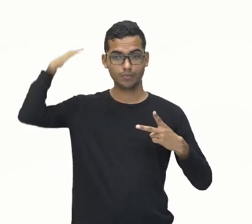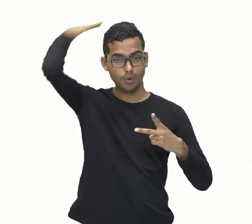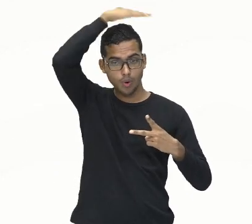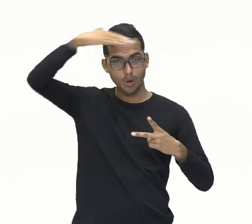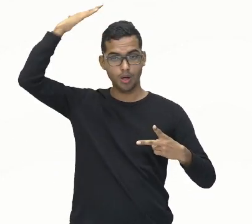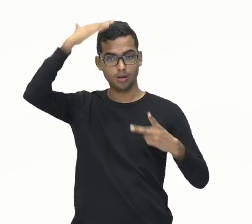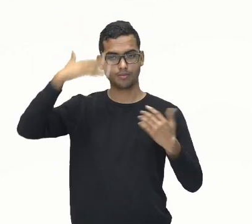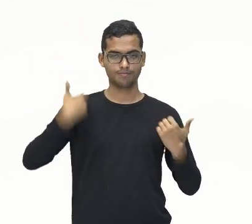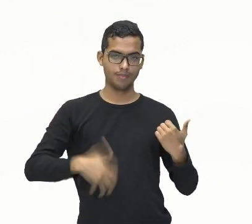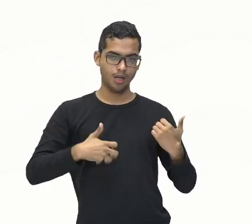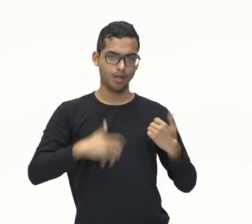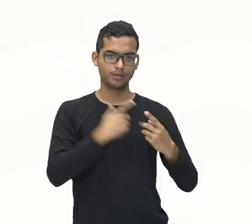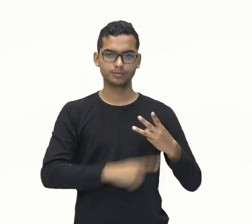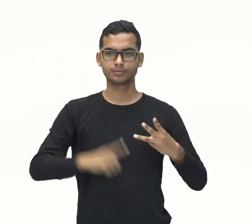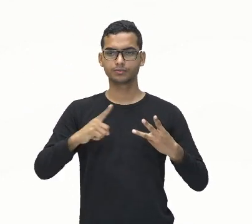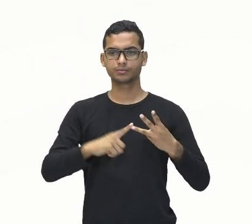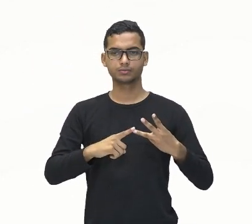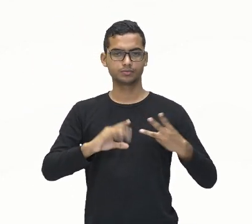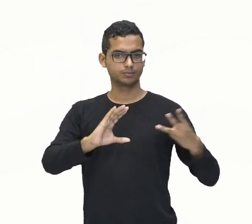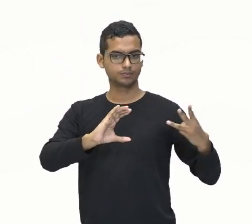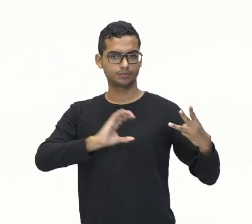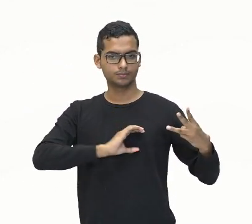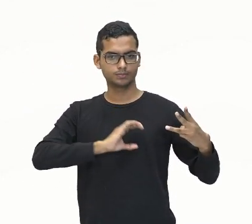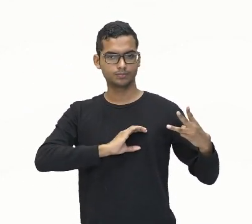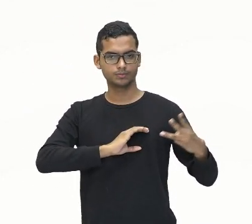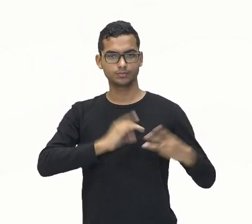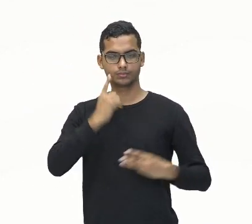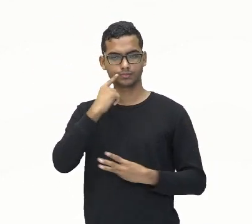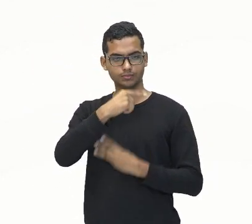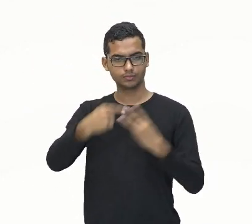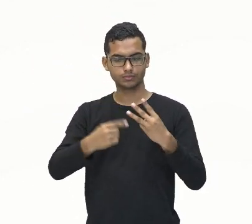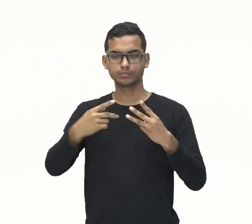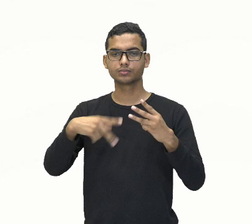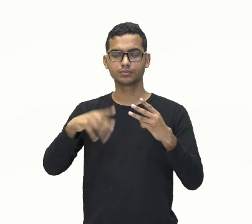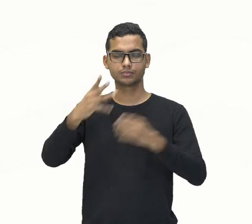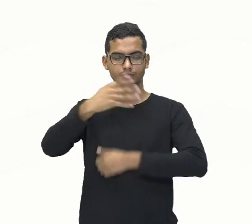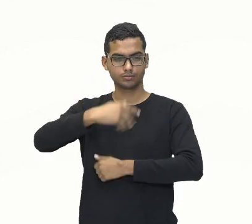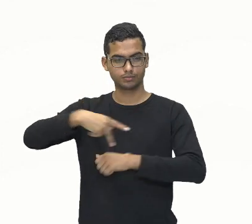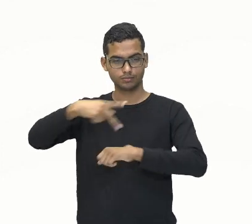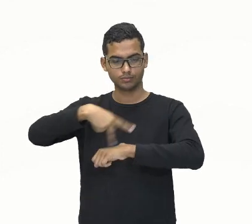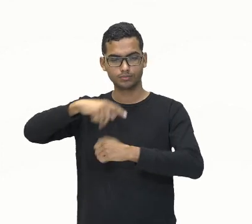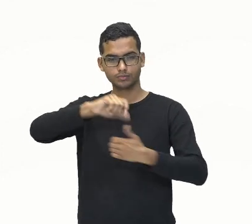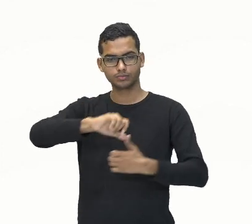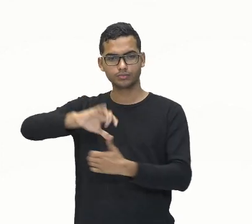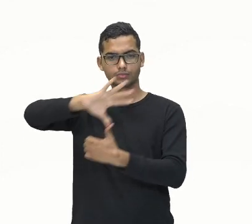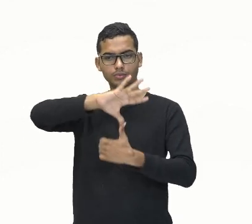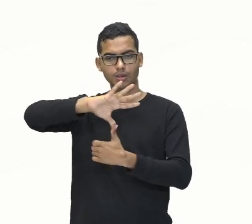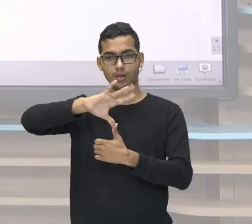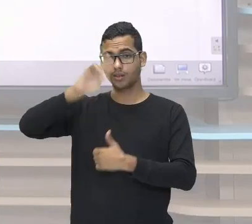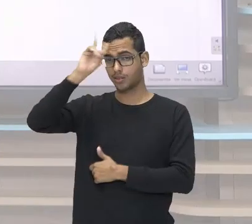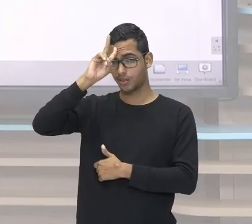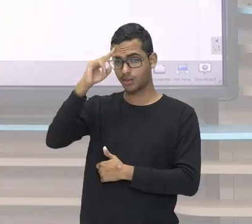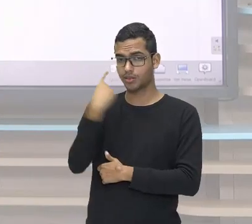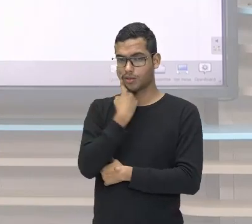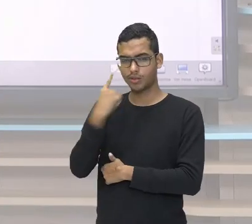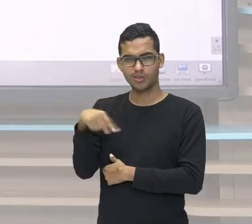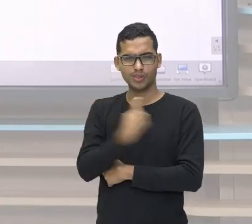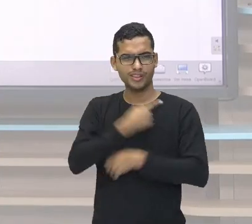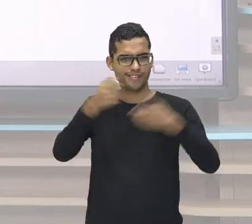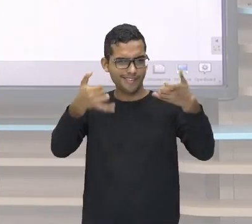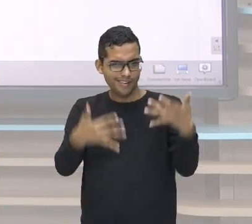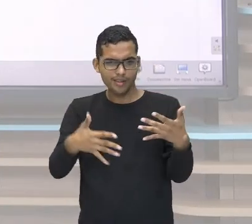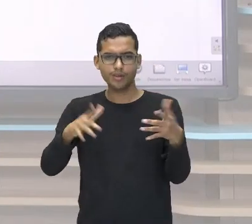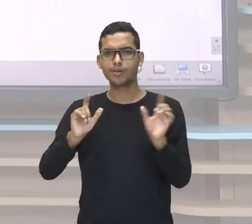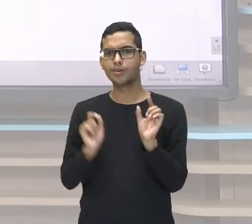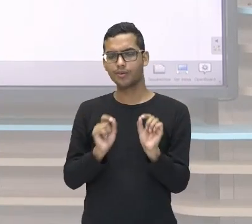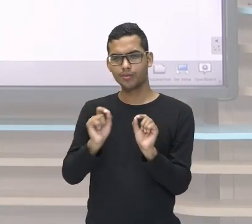México e Canadá. E aí, vou te chamar à memória, porque nós falamos que às